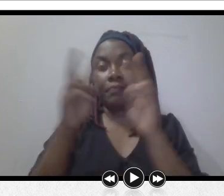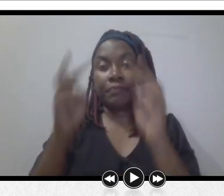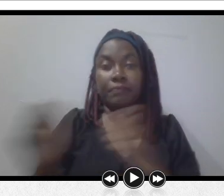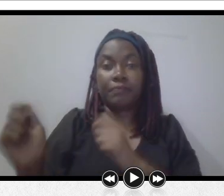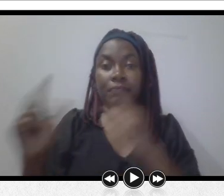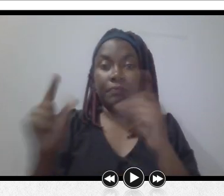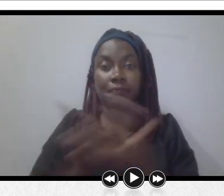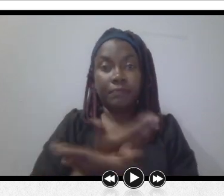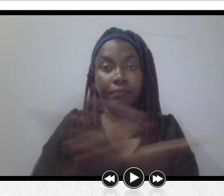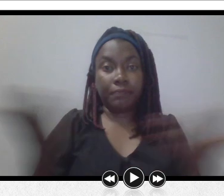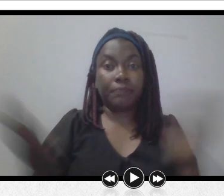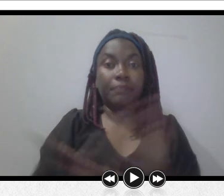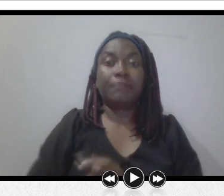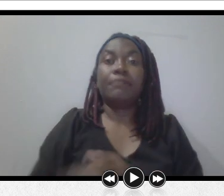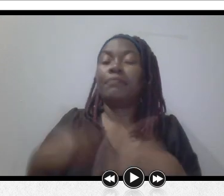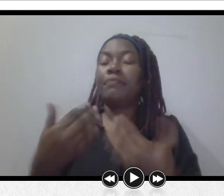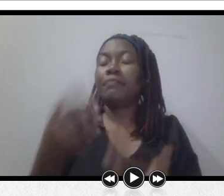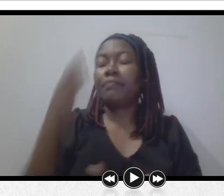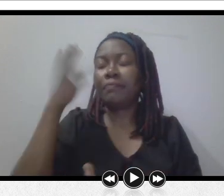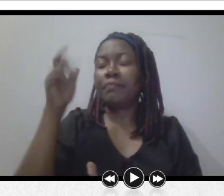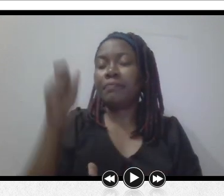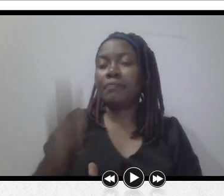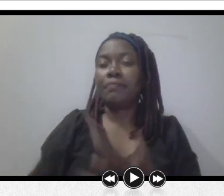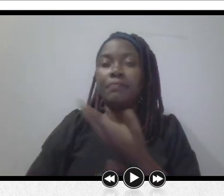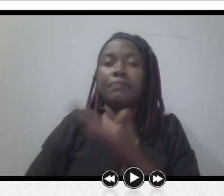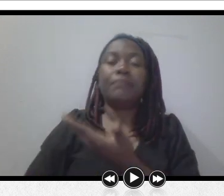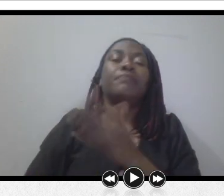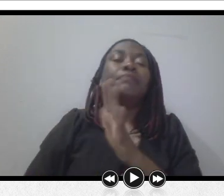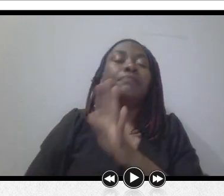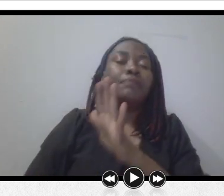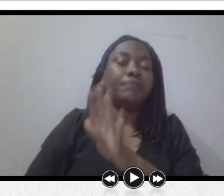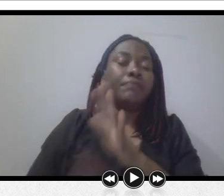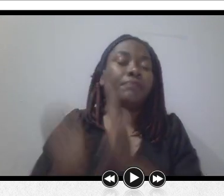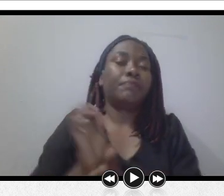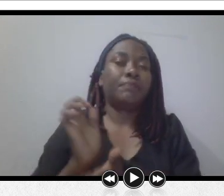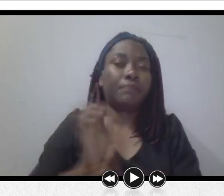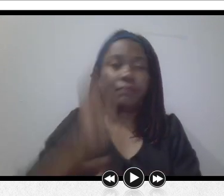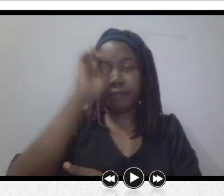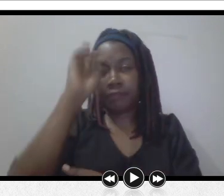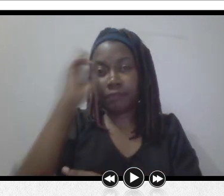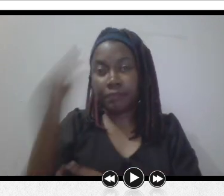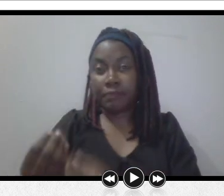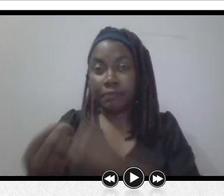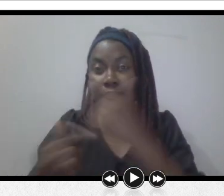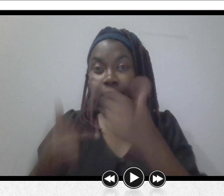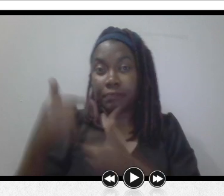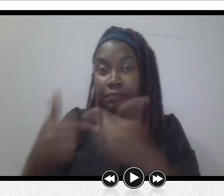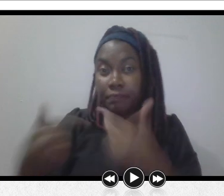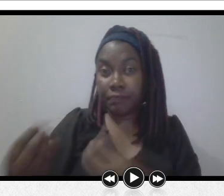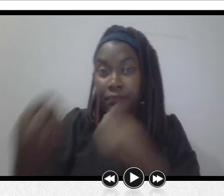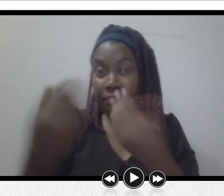senhoras e para os senhores. Então, pensamos esse modelo de deixar o Estado de prestar serviço, entregando o serviço para a